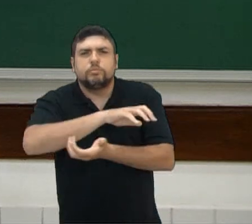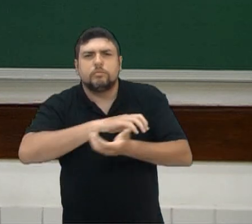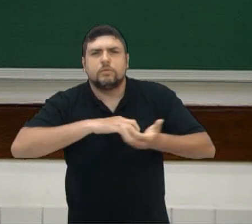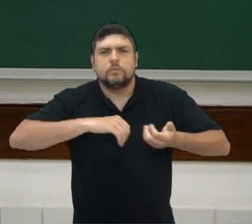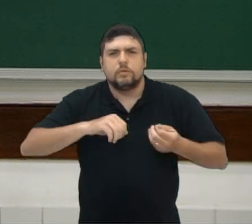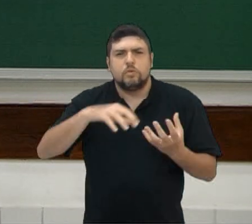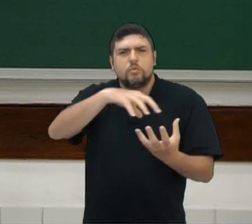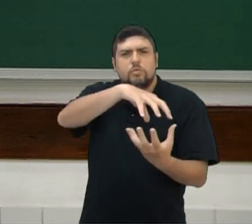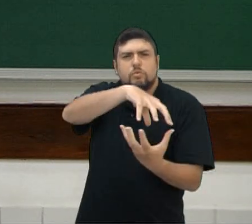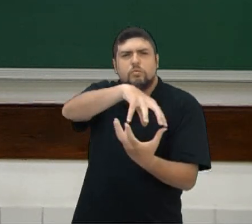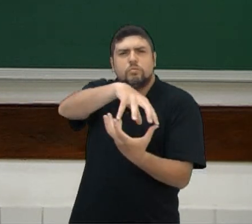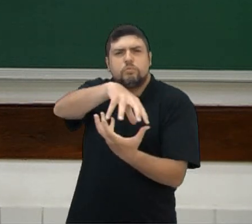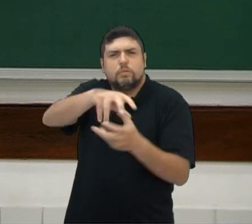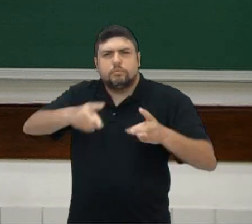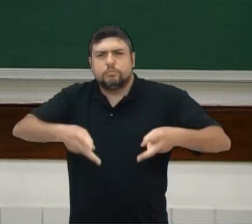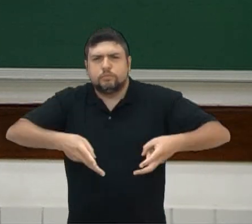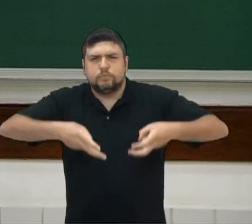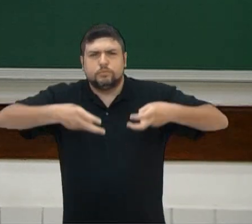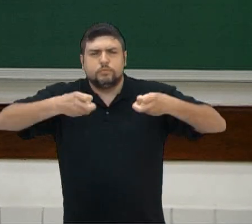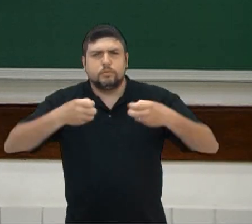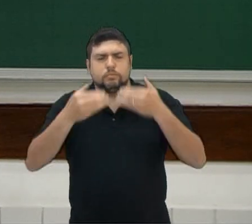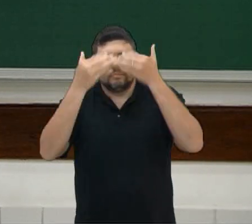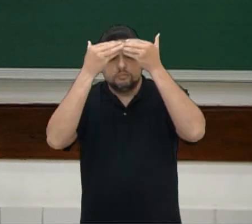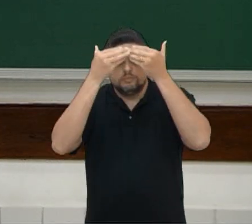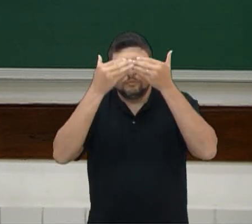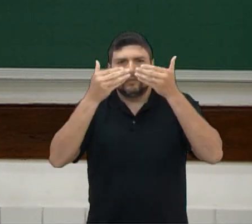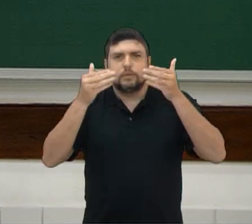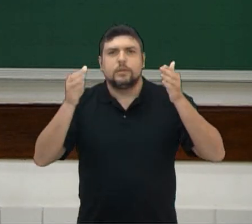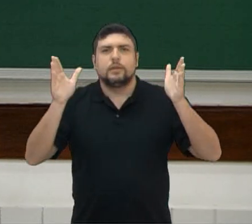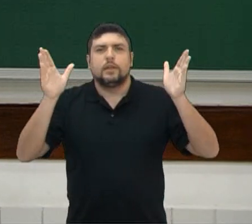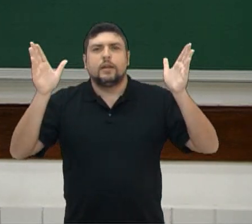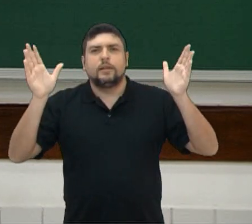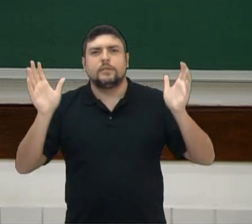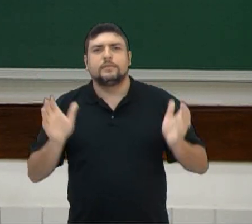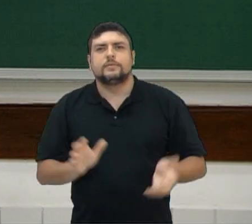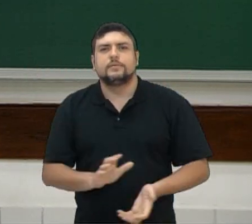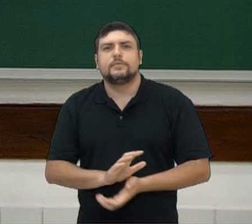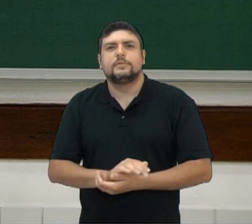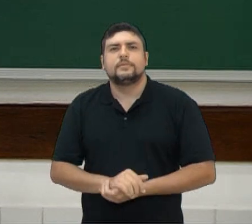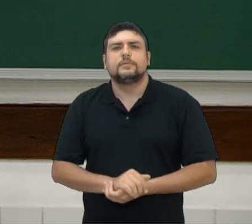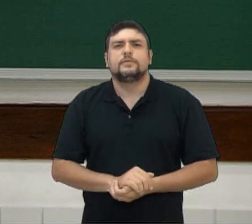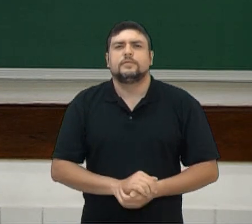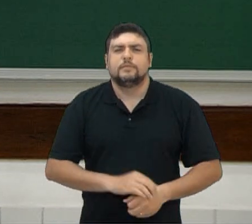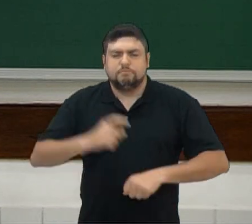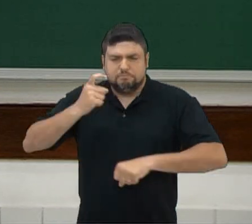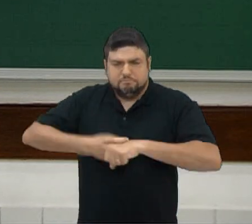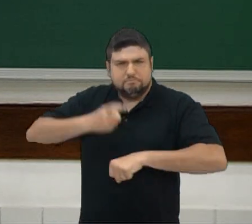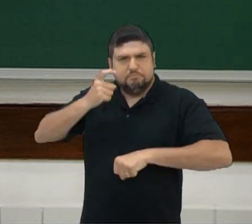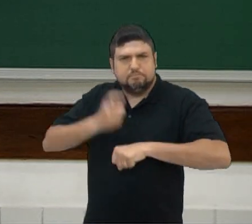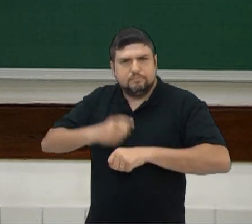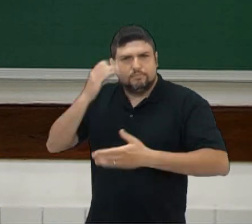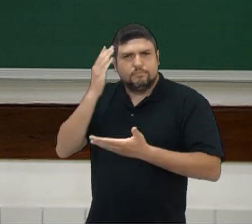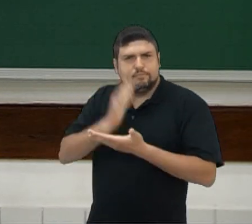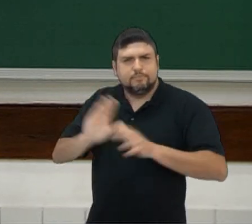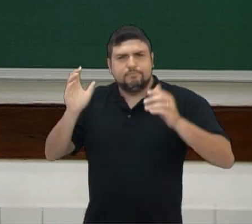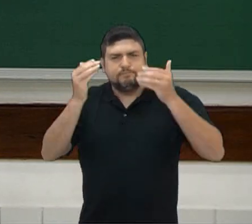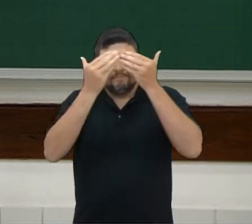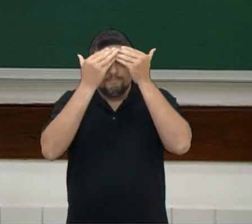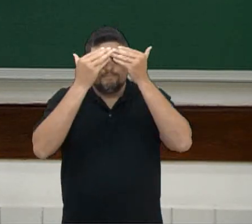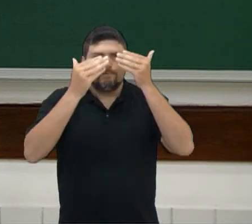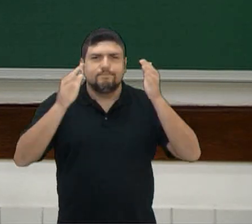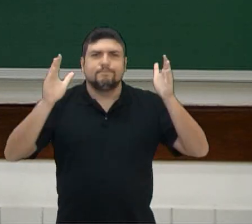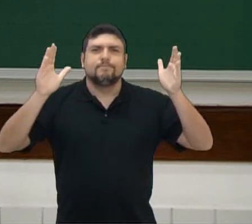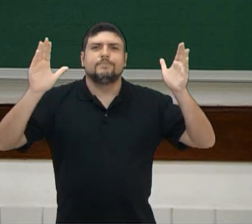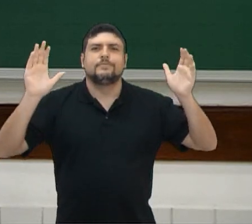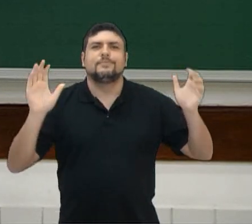mundo pra ignorância, bye bye. Pra ignorância, bye